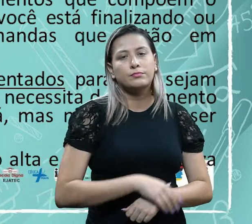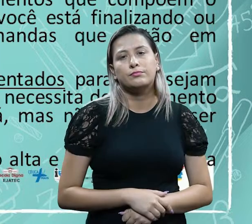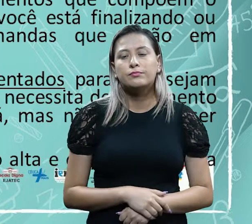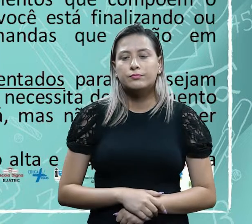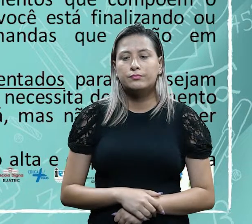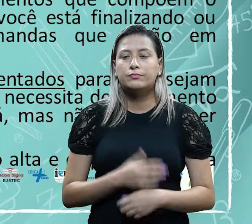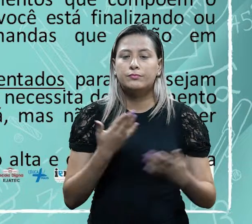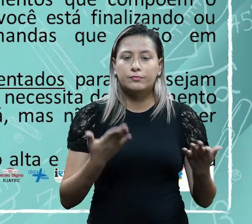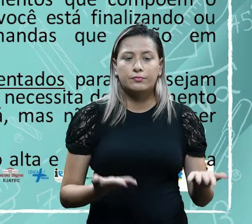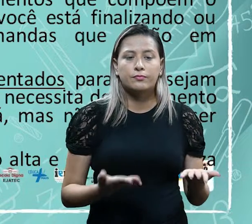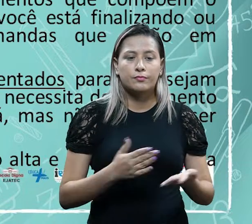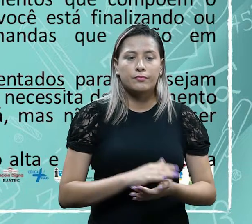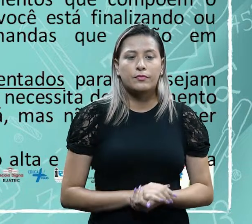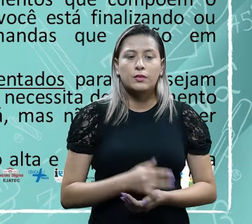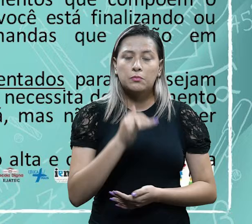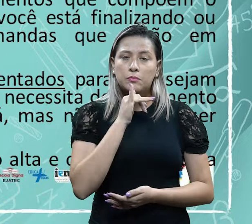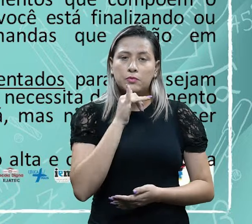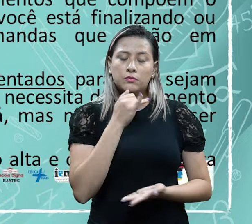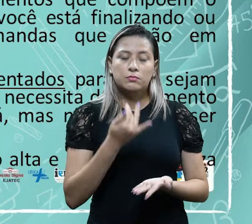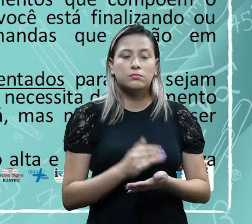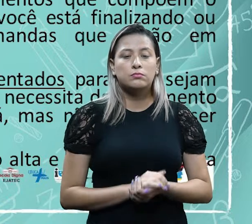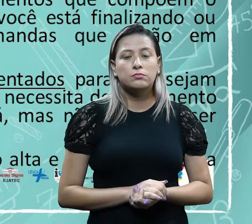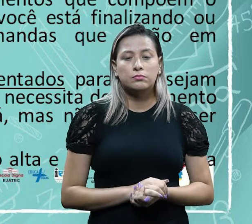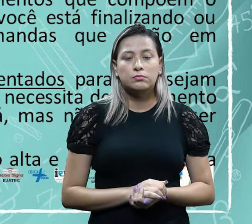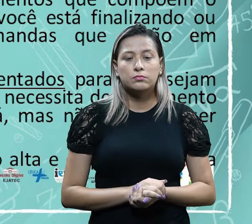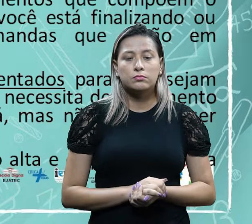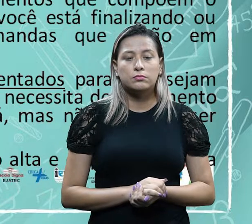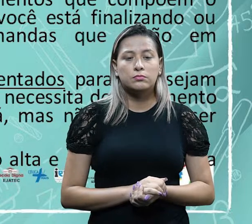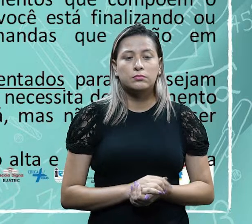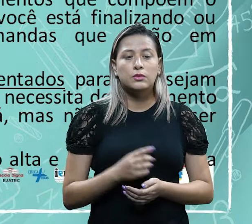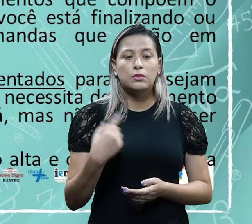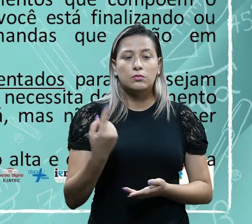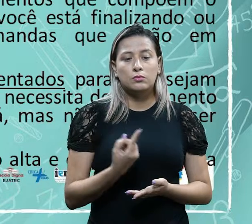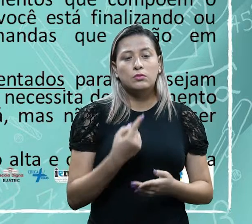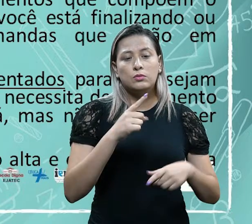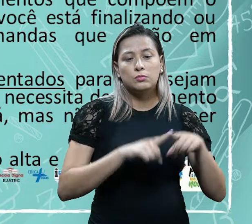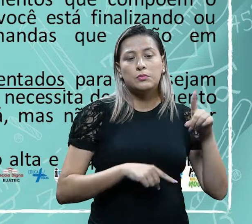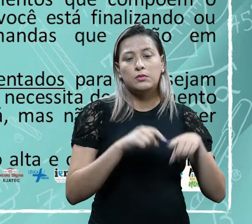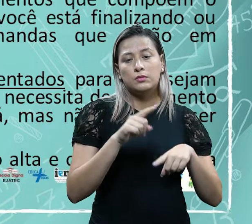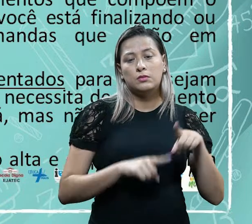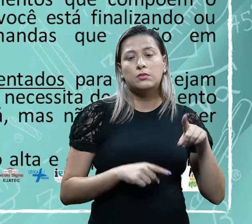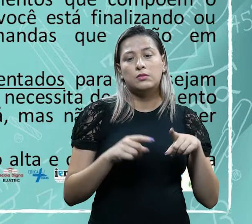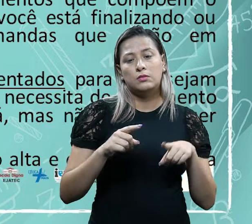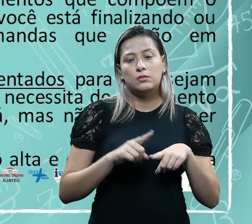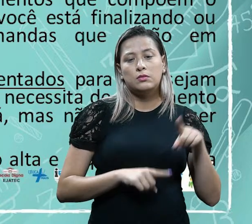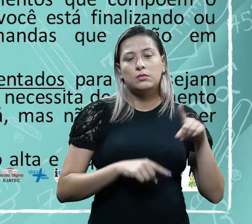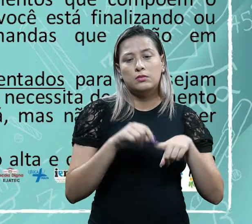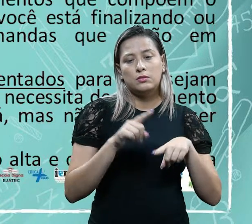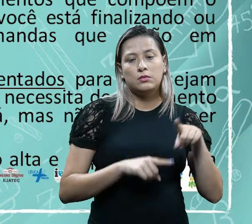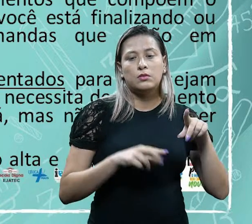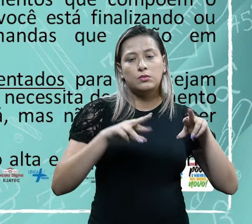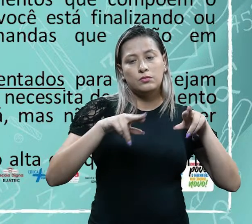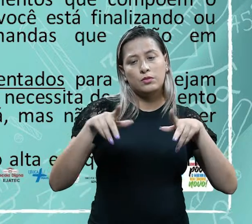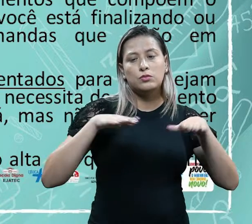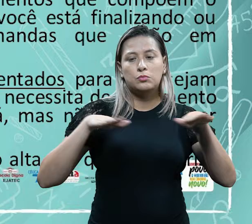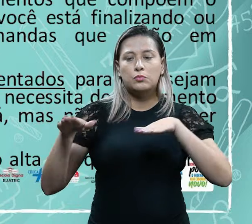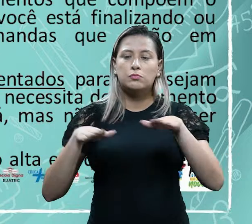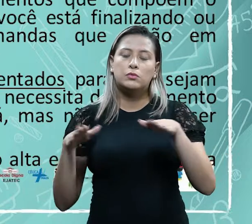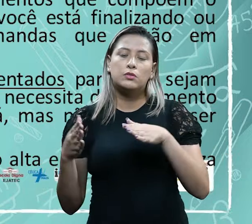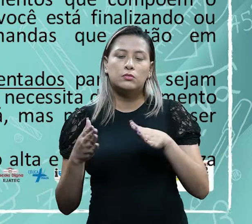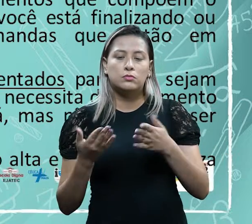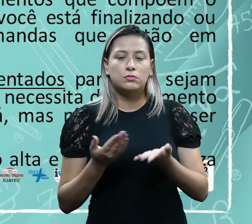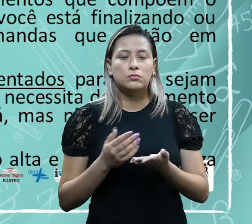gente tem aqui justamente no nosso material. Consulta frequente é diferente de movimentação, movimentação alta. E o